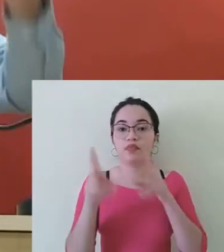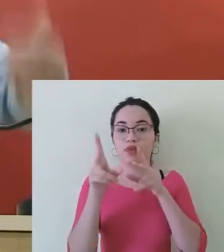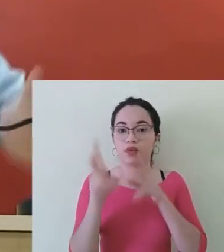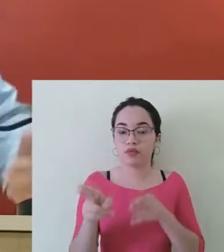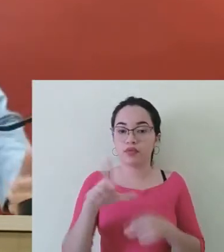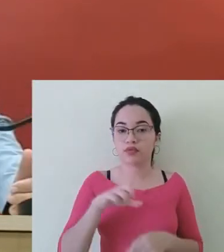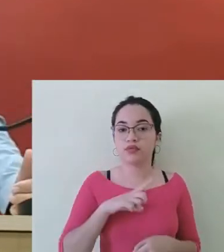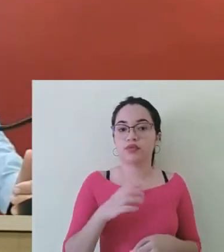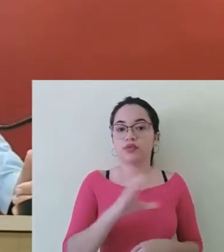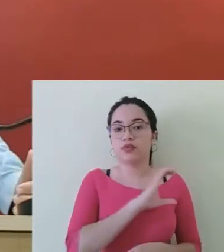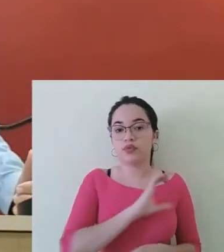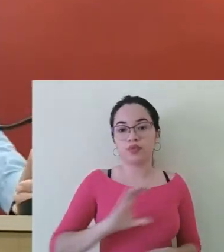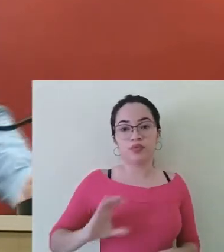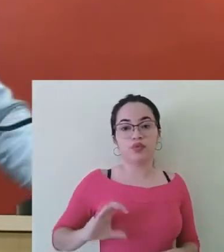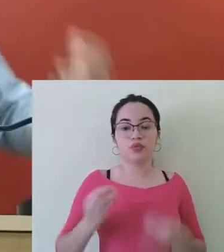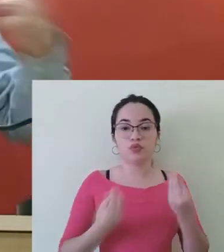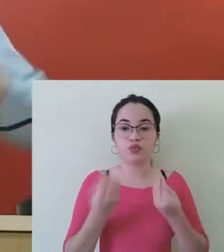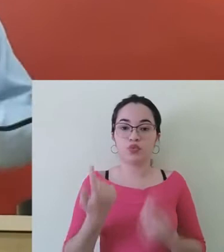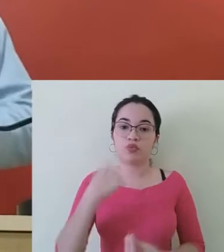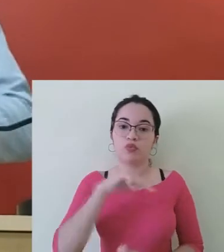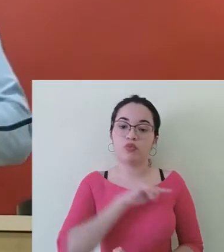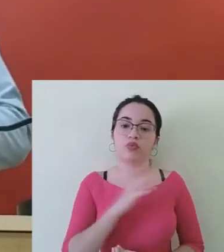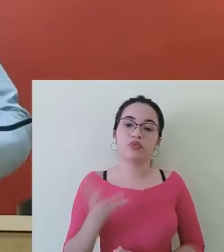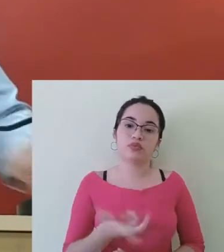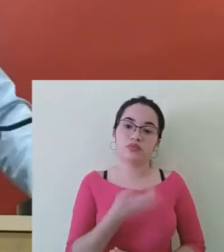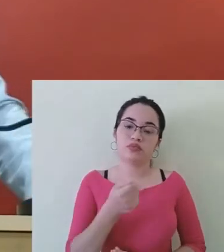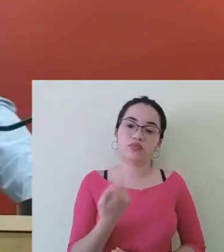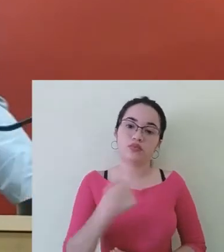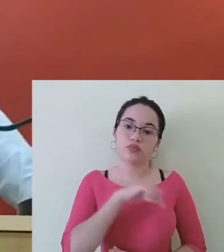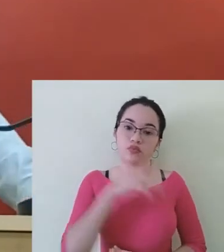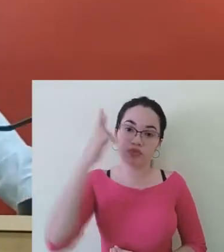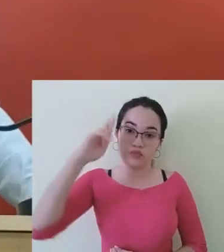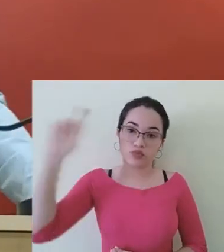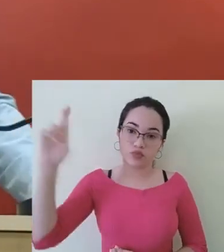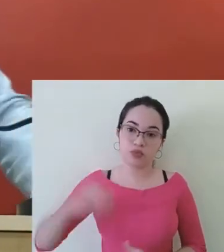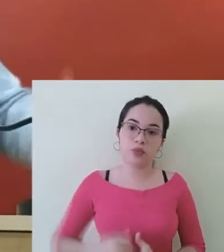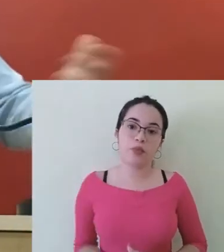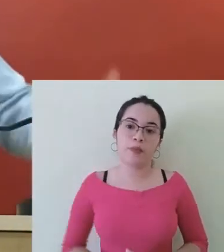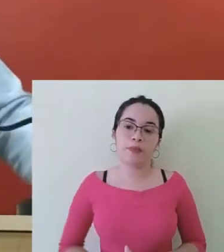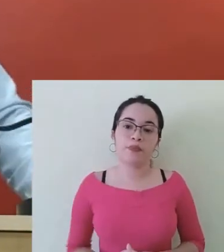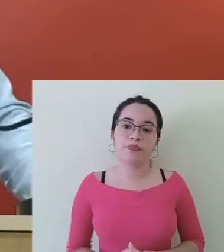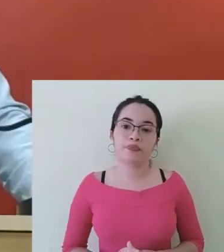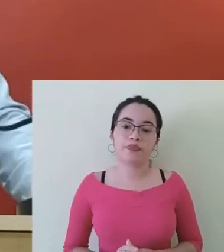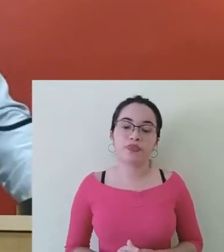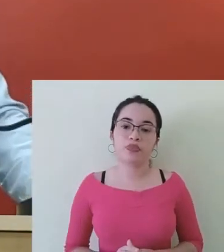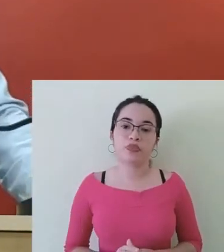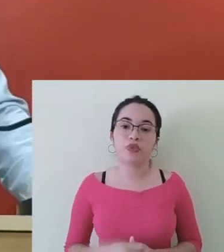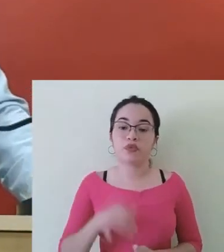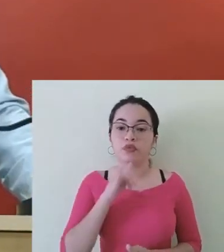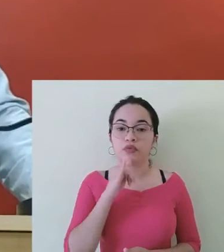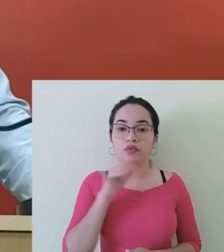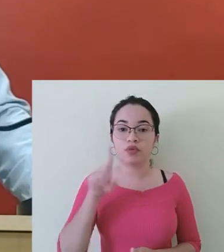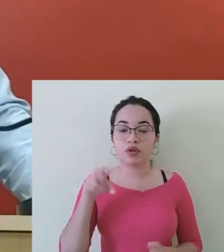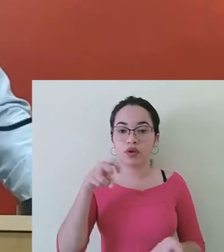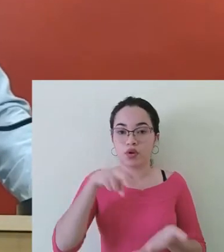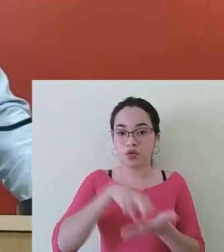mesmo tendo Cristo como o nosso Salvador, o nosso Senhor. Um dos exemplos é